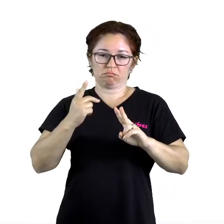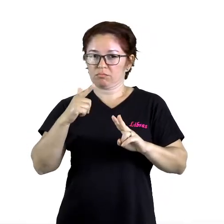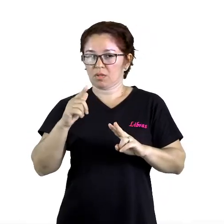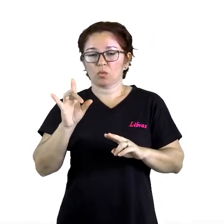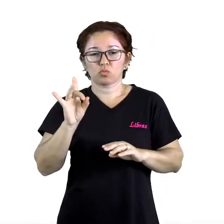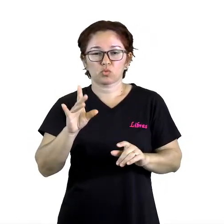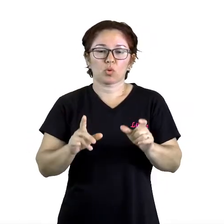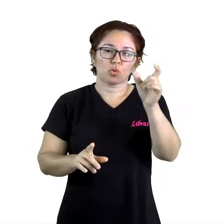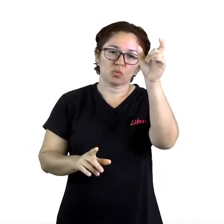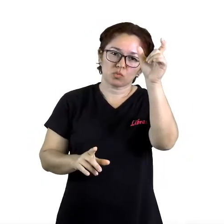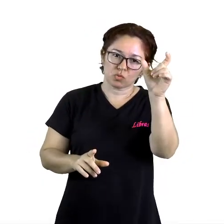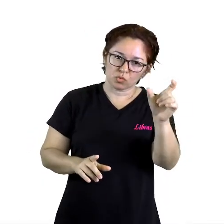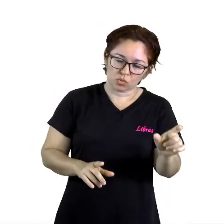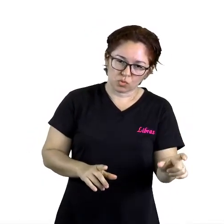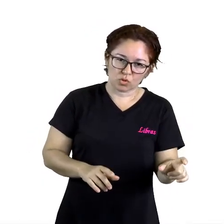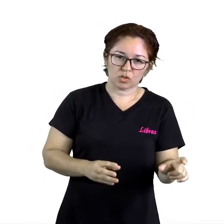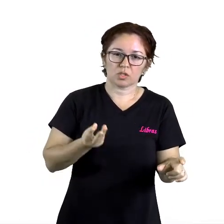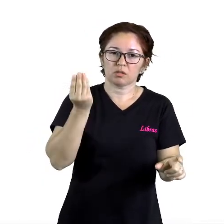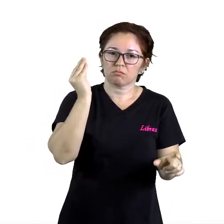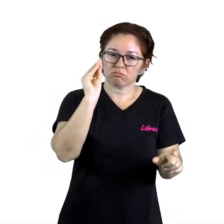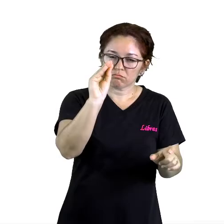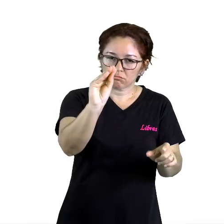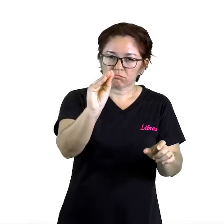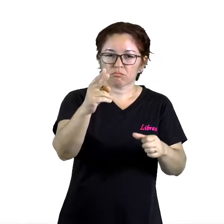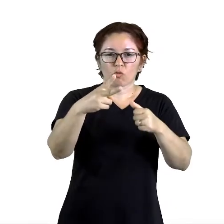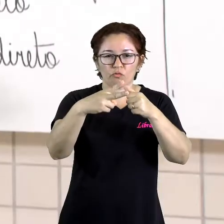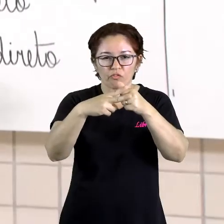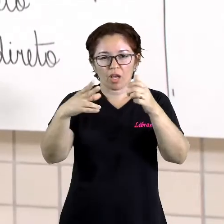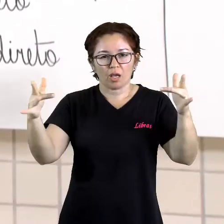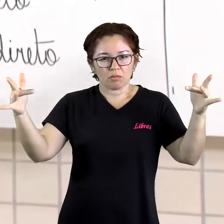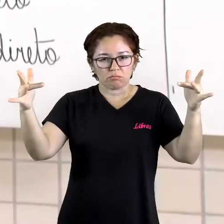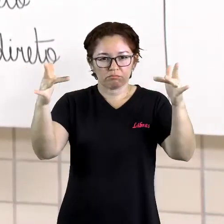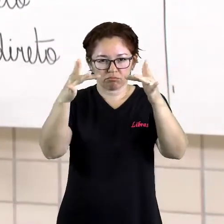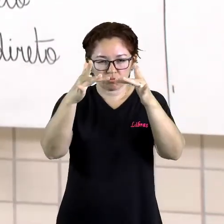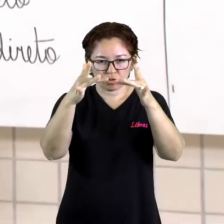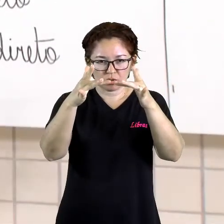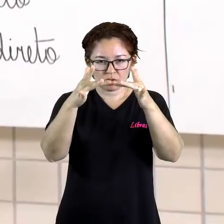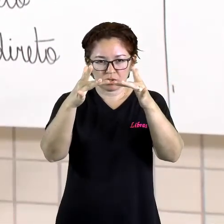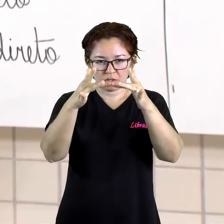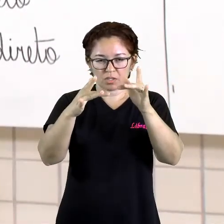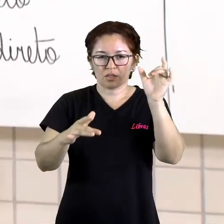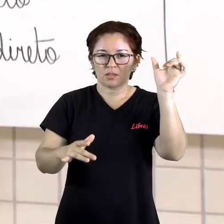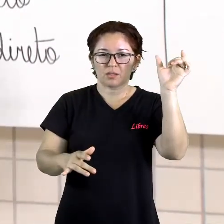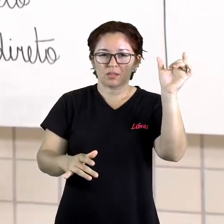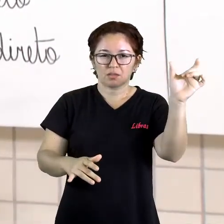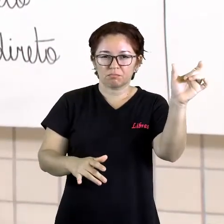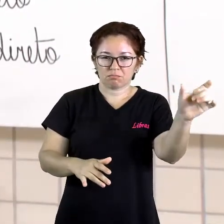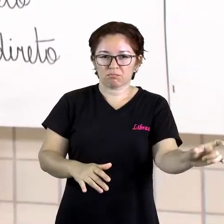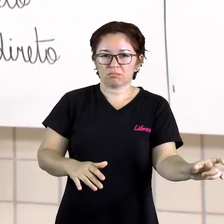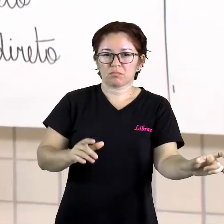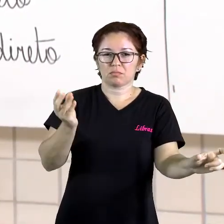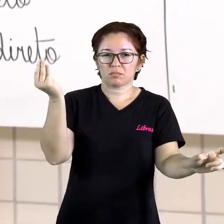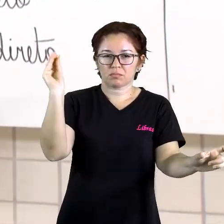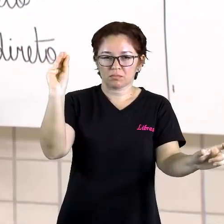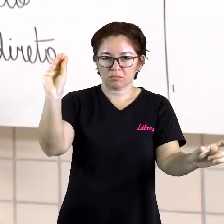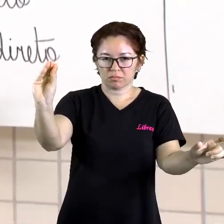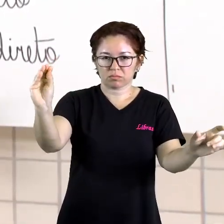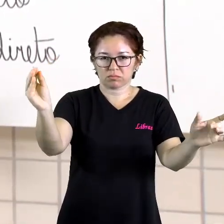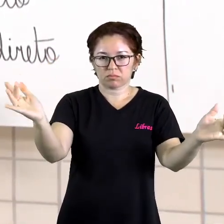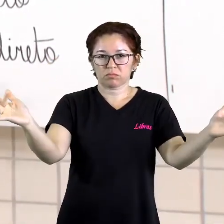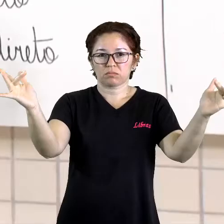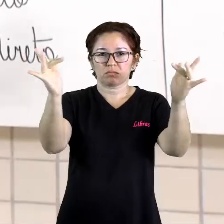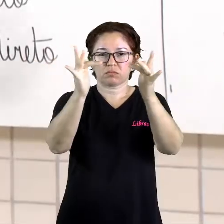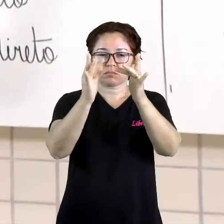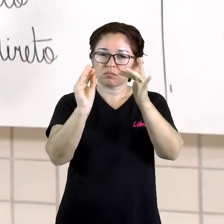sujeito, o verbo de ligação, conectando ao sujeito um predicativo do sujeito que vocês não